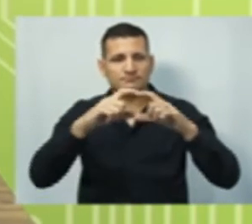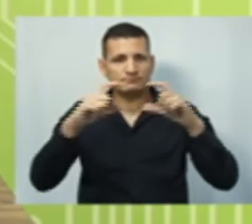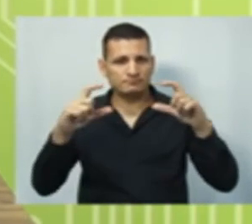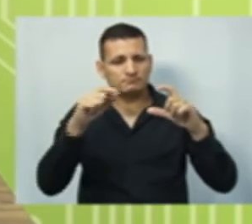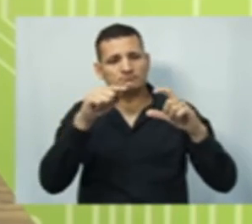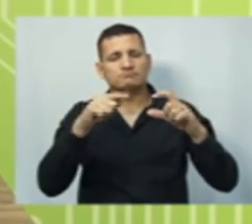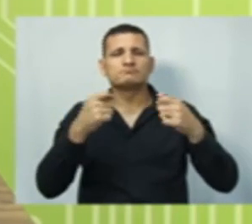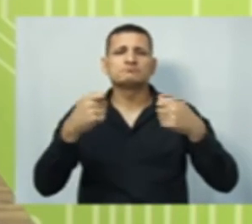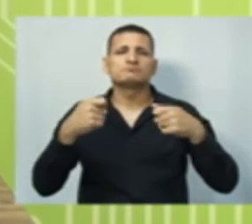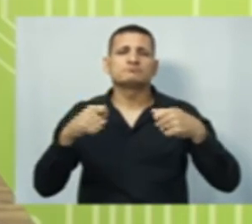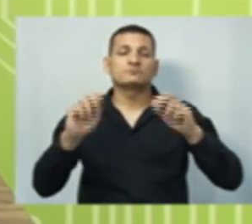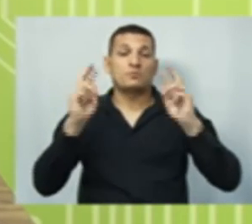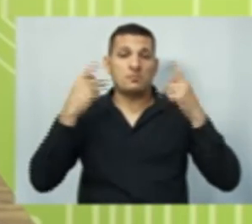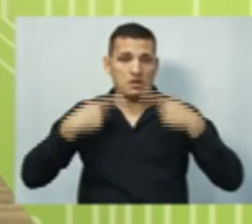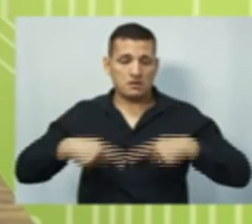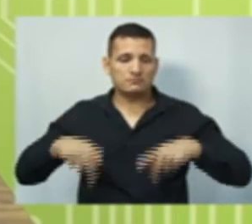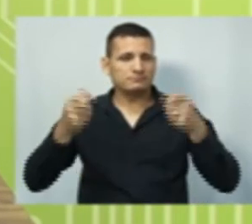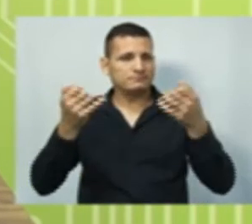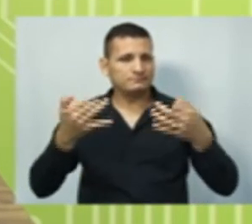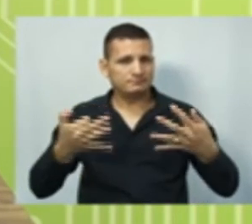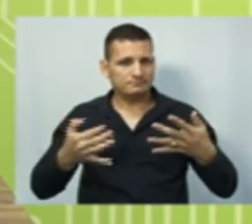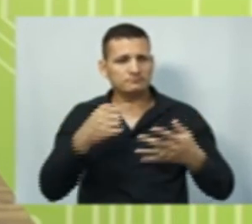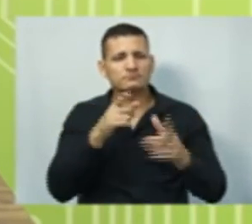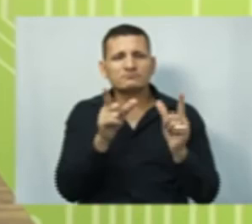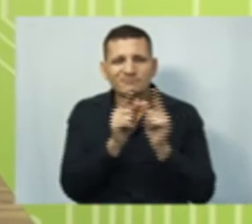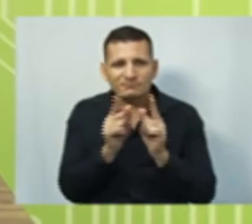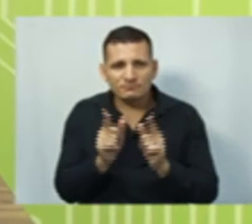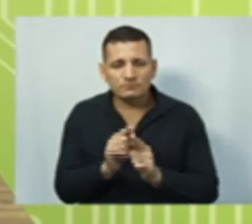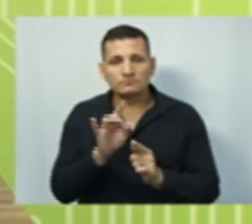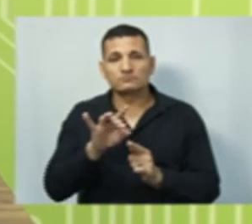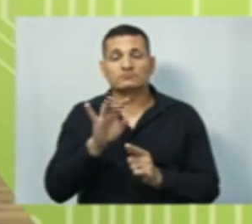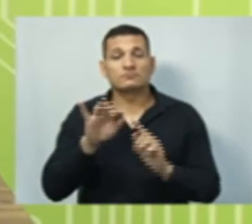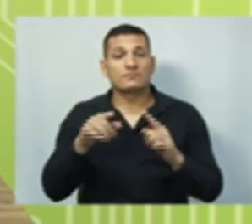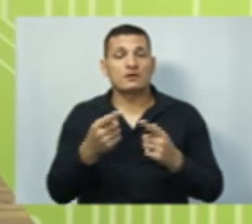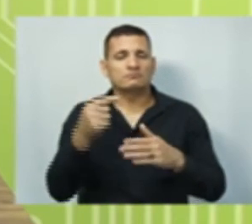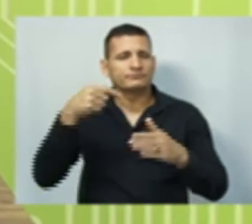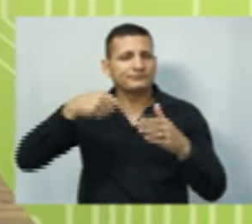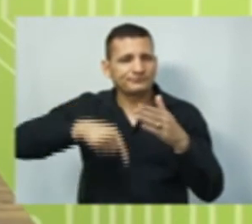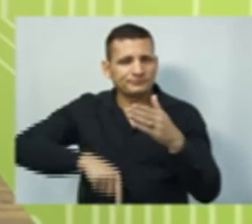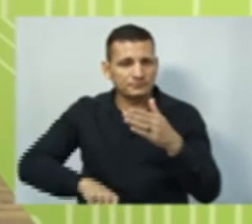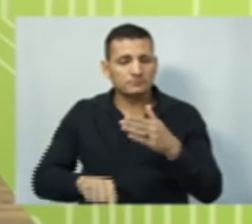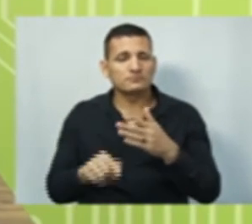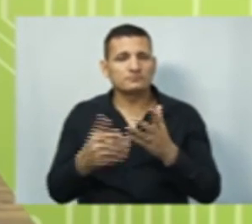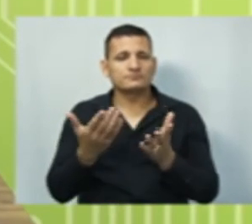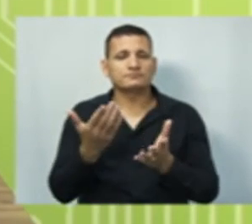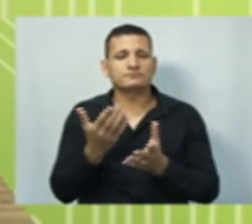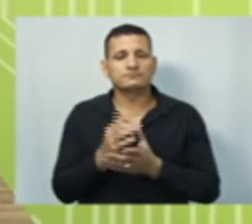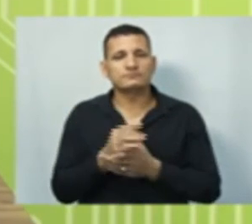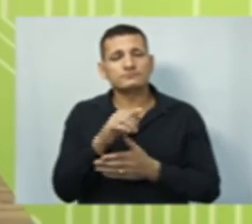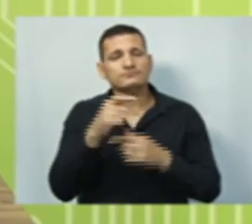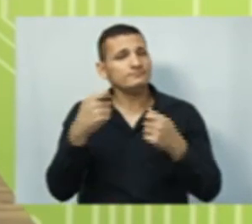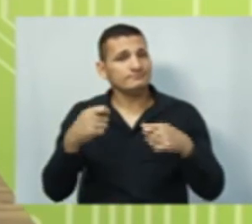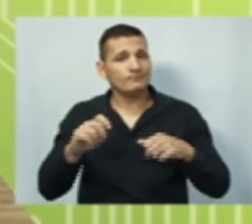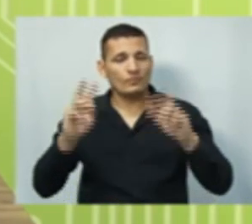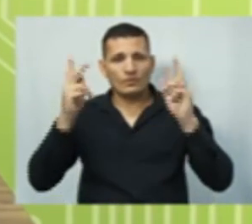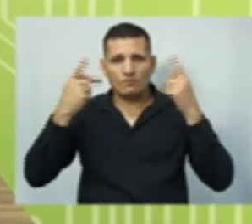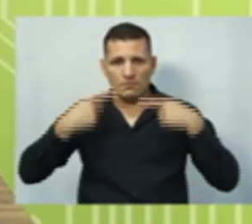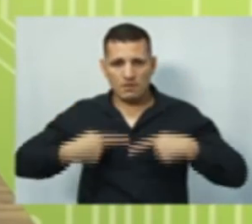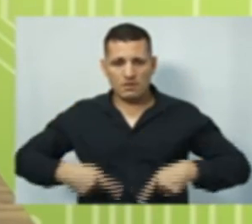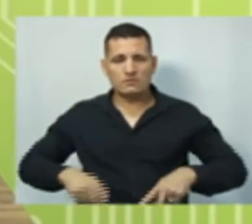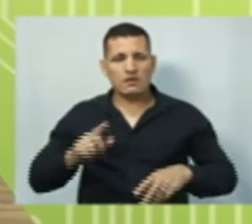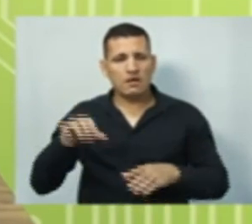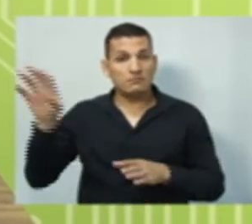necessidades humanas. A gente traz para vocês de uma maneira mais resumida, mas para a gente se aprofundar no debate, essas necessidades humanas a gente tira de um estudo